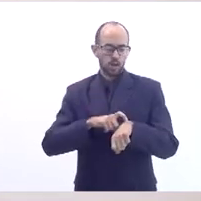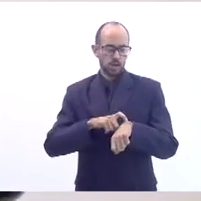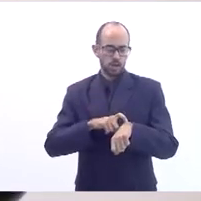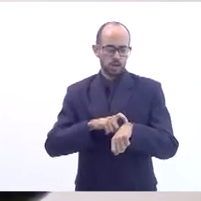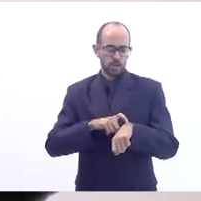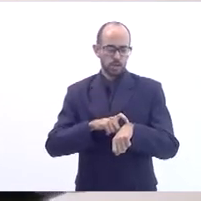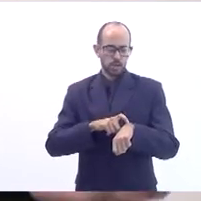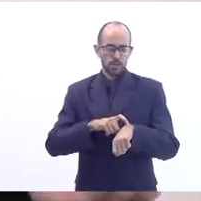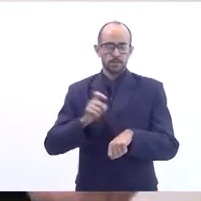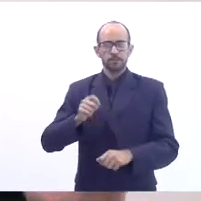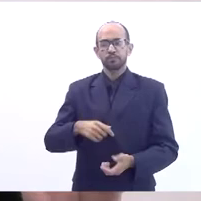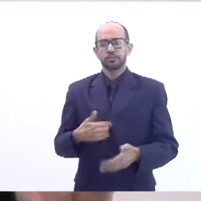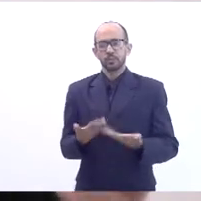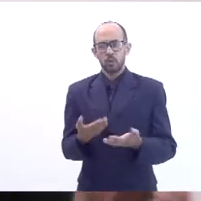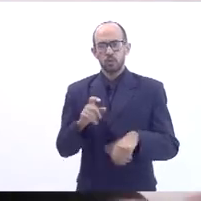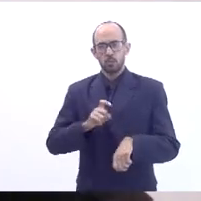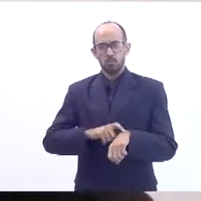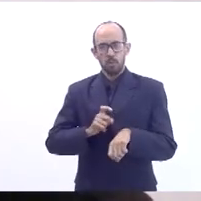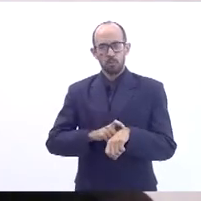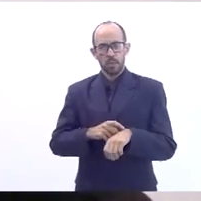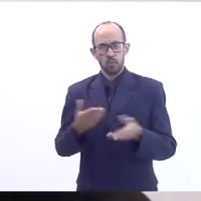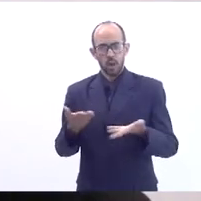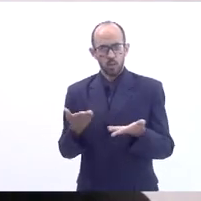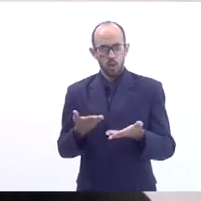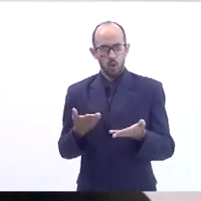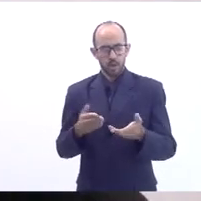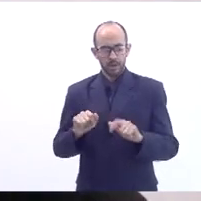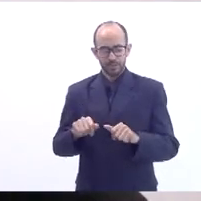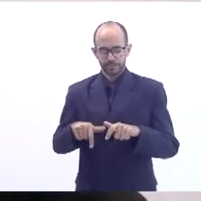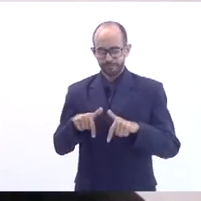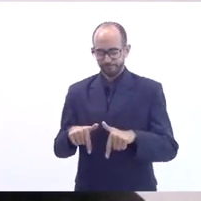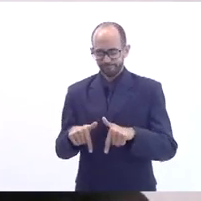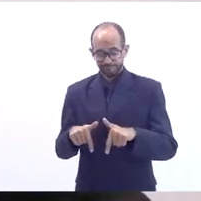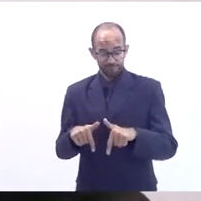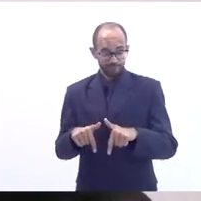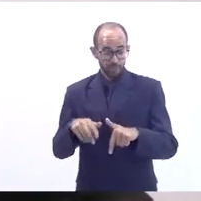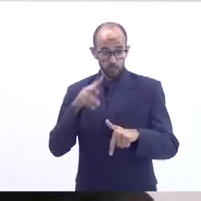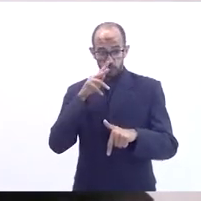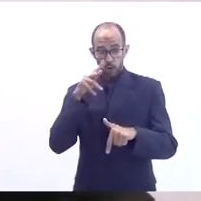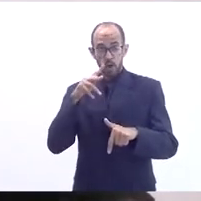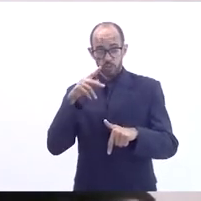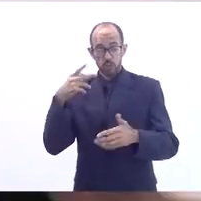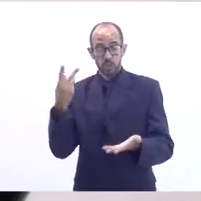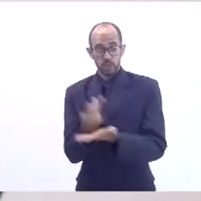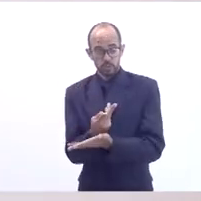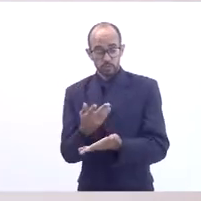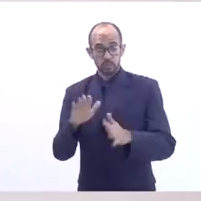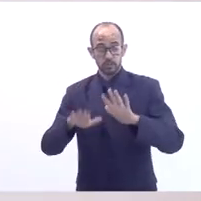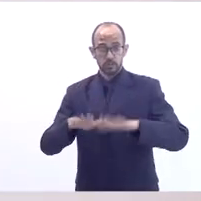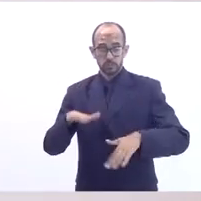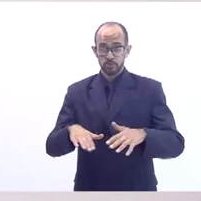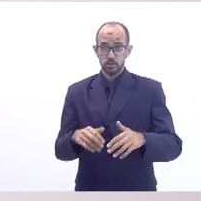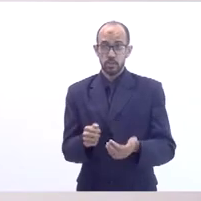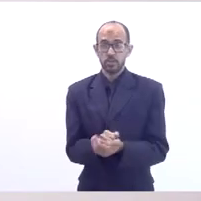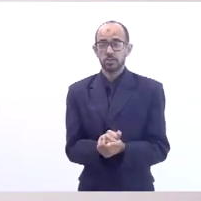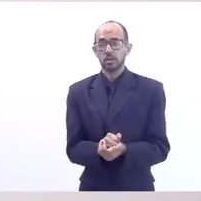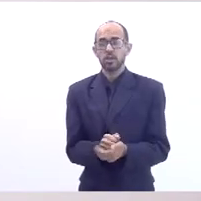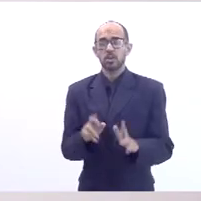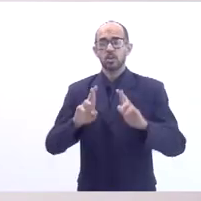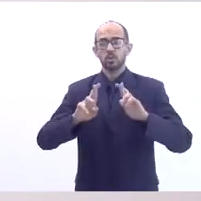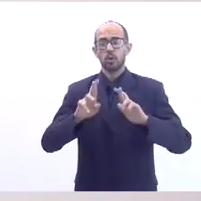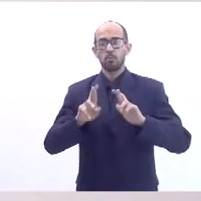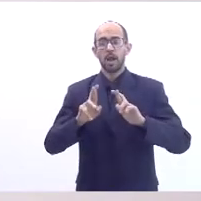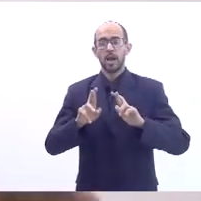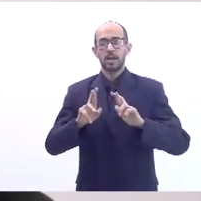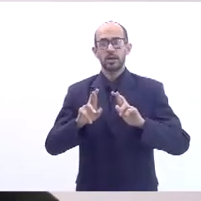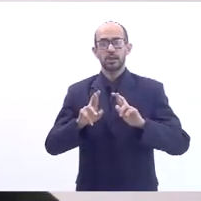no momento né é tão reacionária que a gente está hoje em dia a gente espera que a gente saia esse ano né se Deus quiser